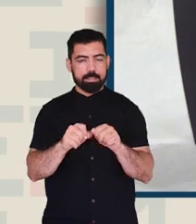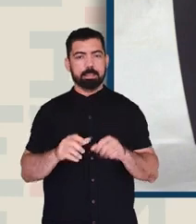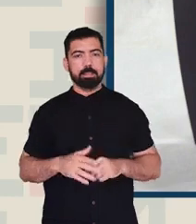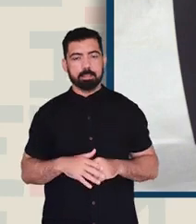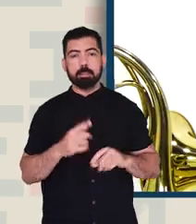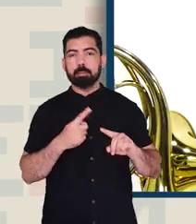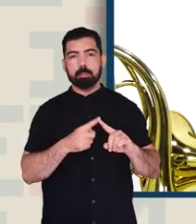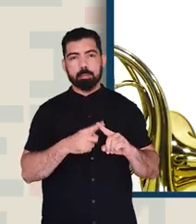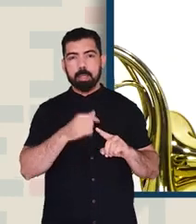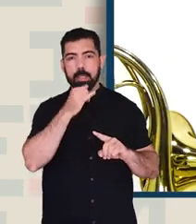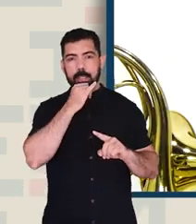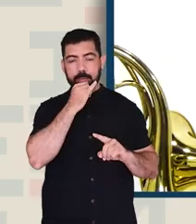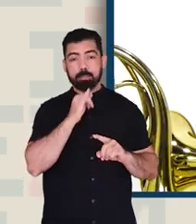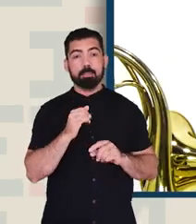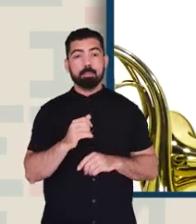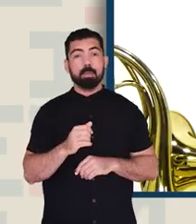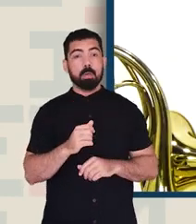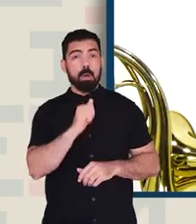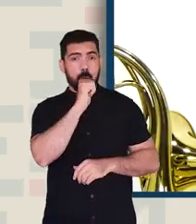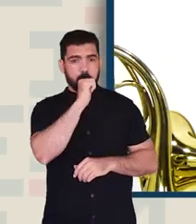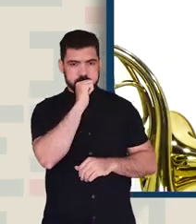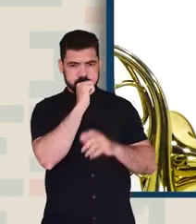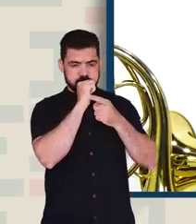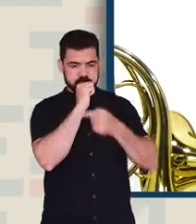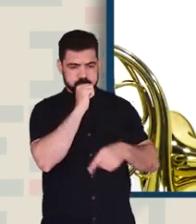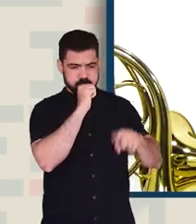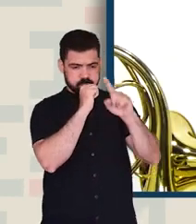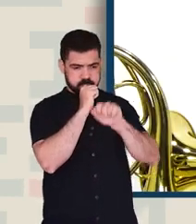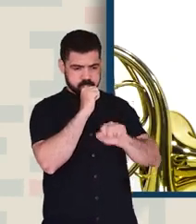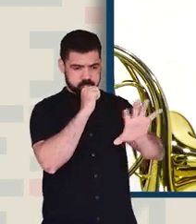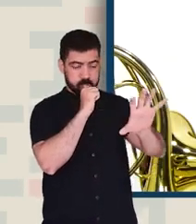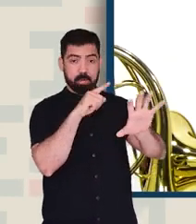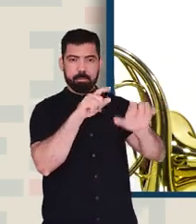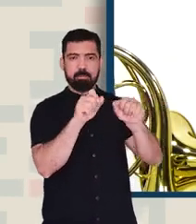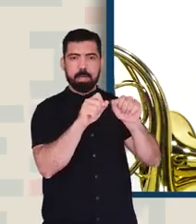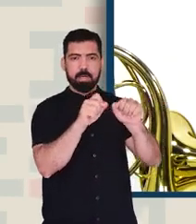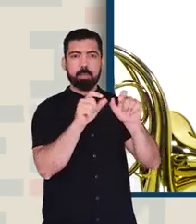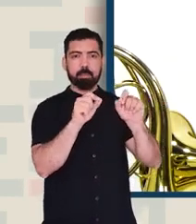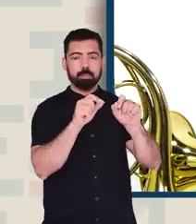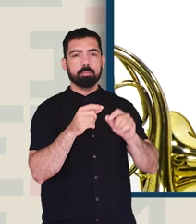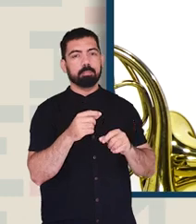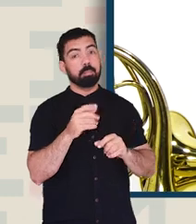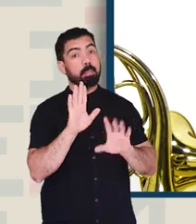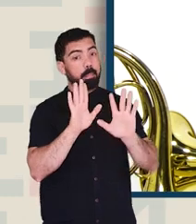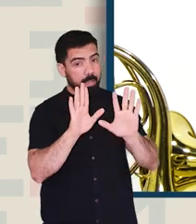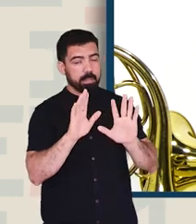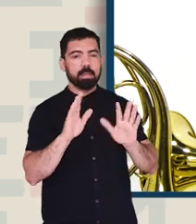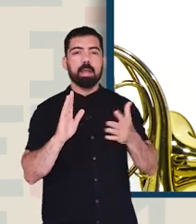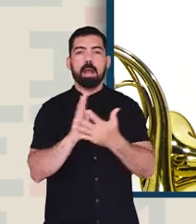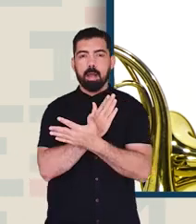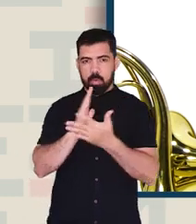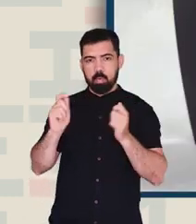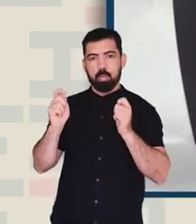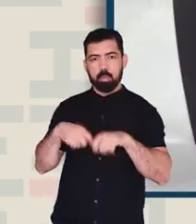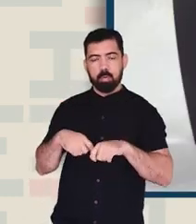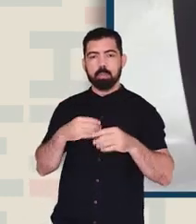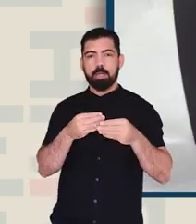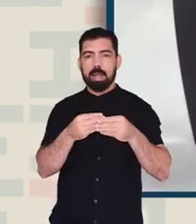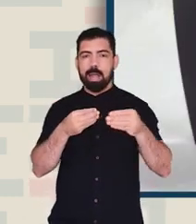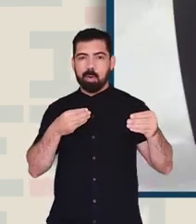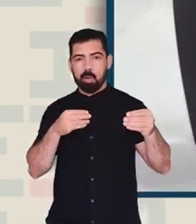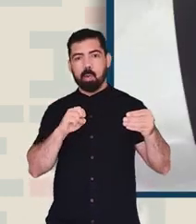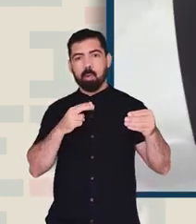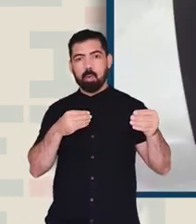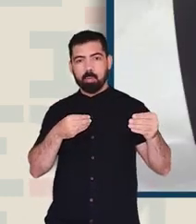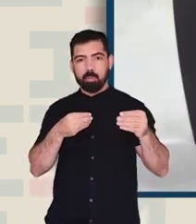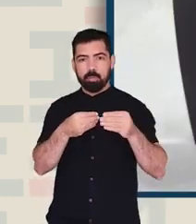que o ar faz, esse desvio que o ar vai fazer, é ele quem vai causar o alongamento ou o